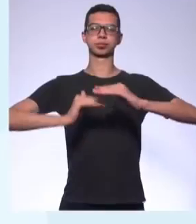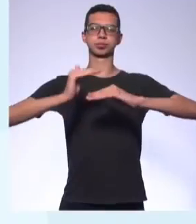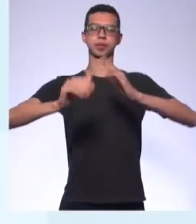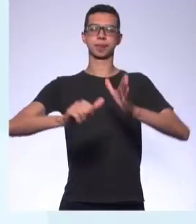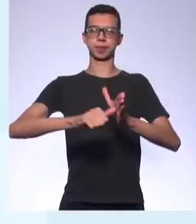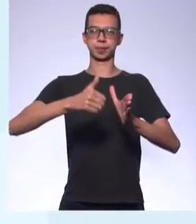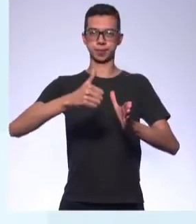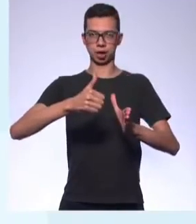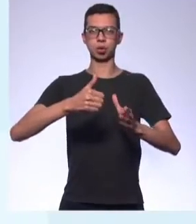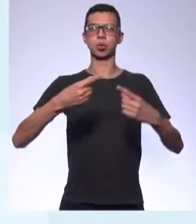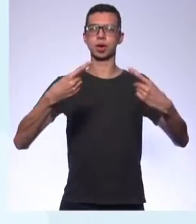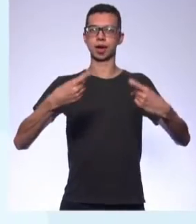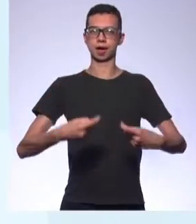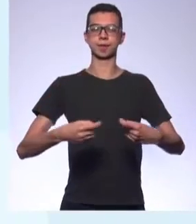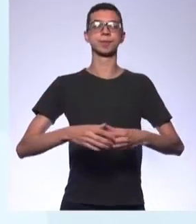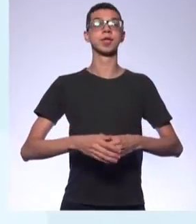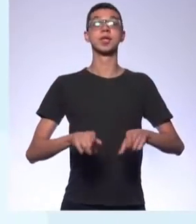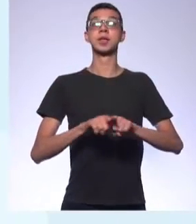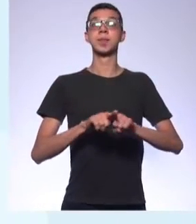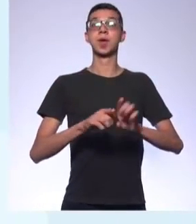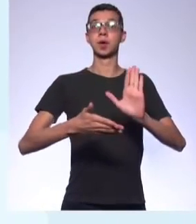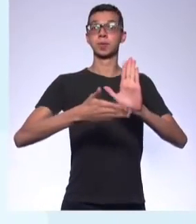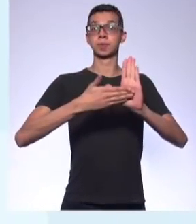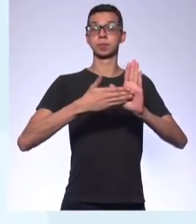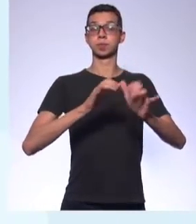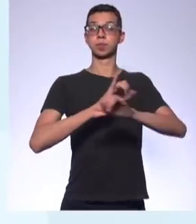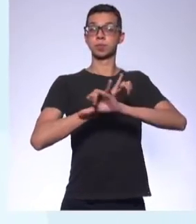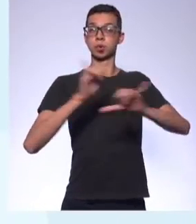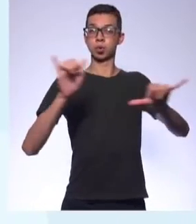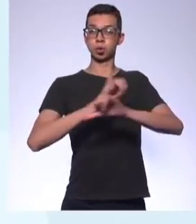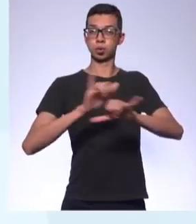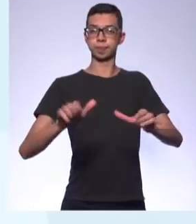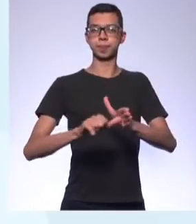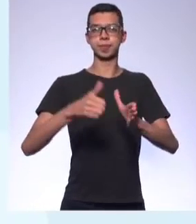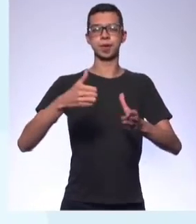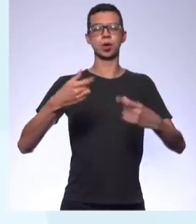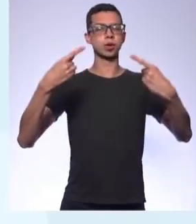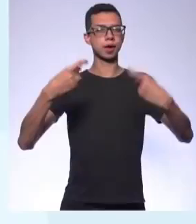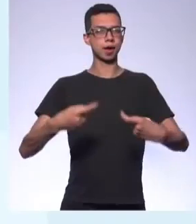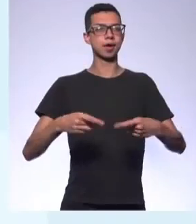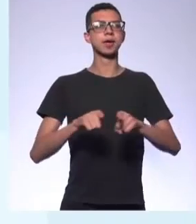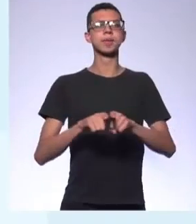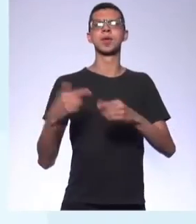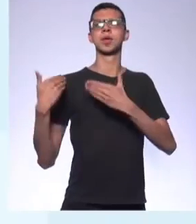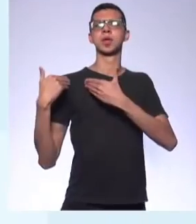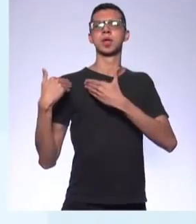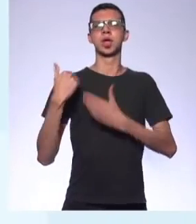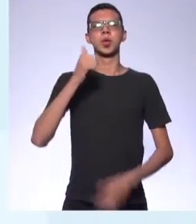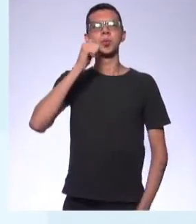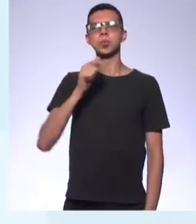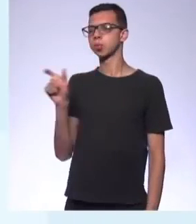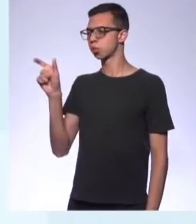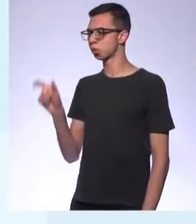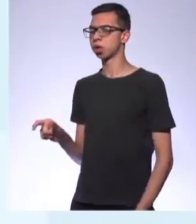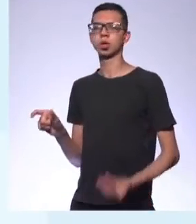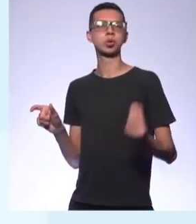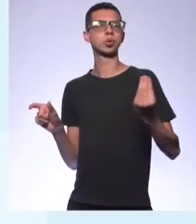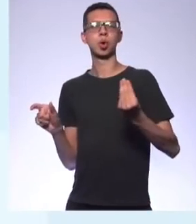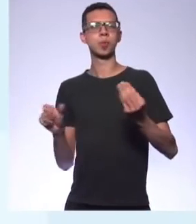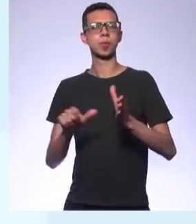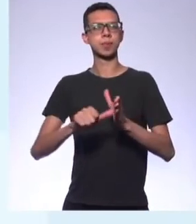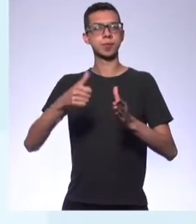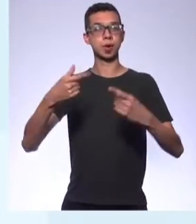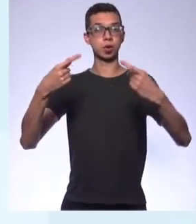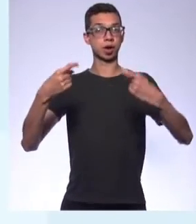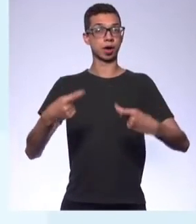Mundial, propaganda durante a Primeira Guerra Mundial e o papel da mulher também na Primeira Guerra. A